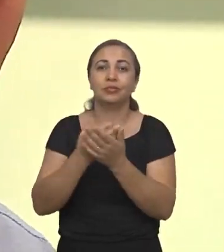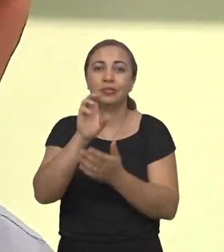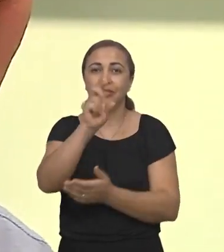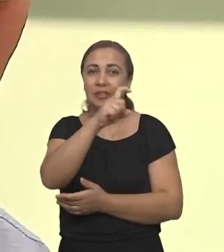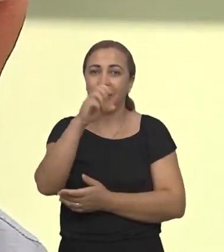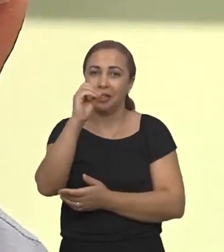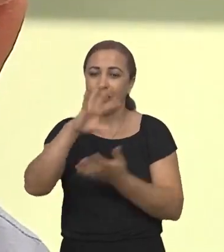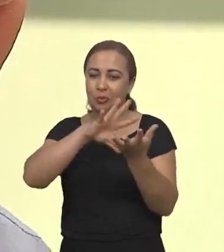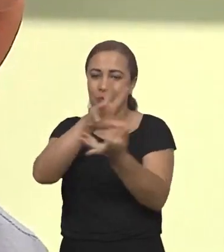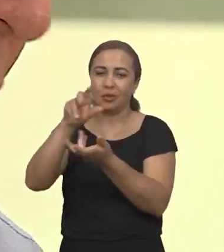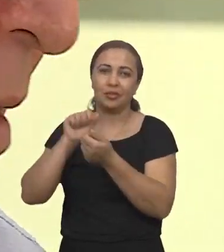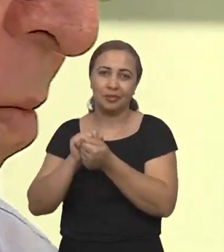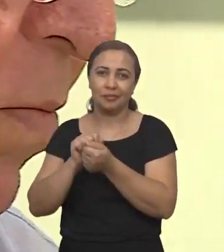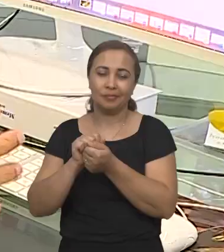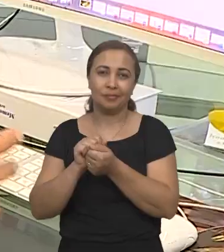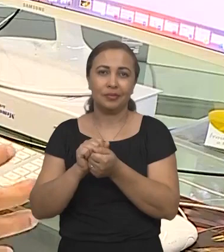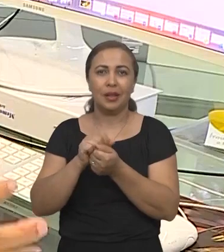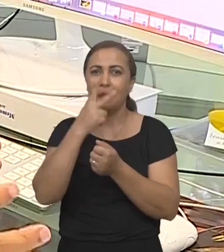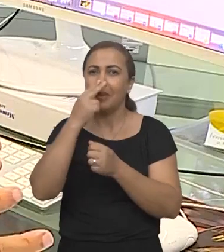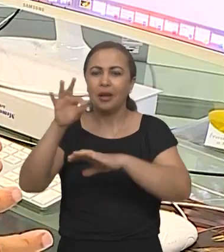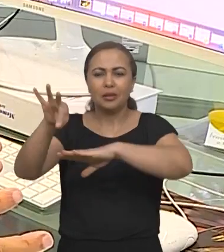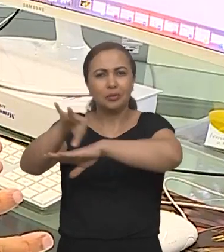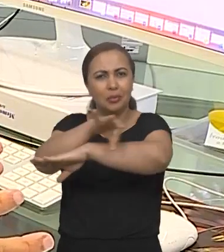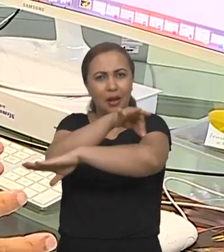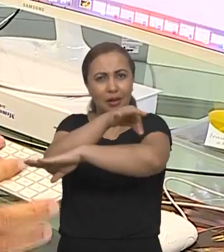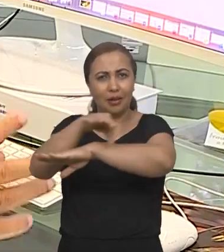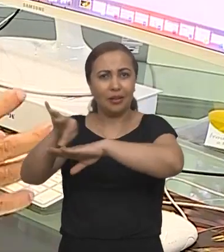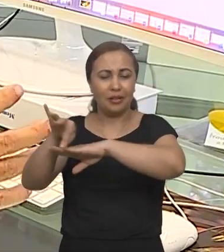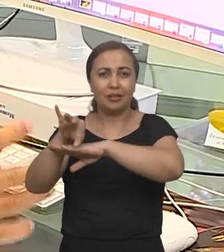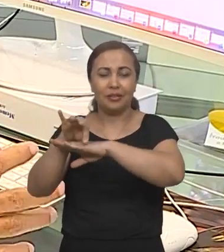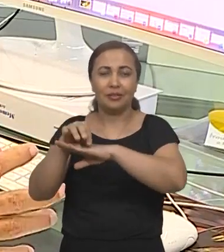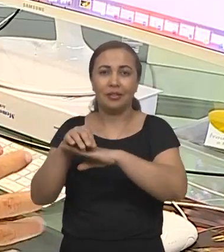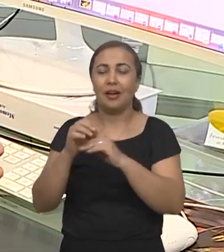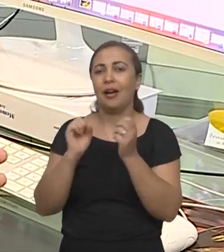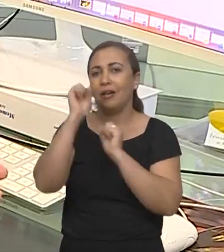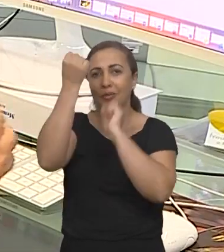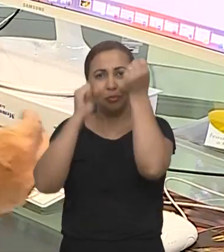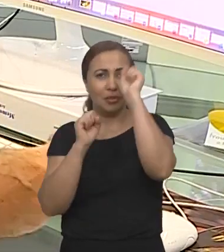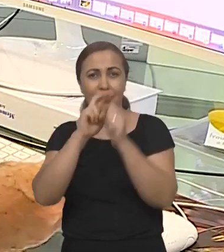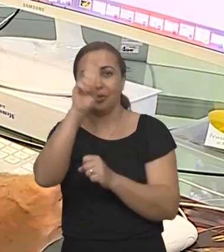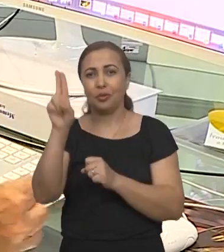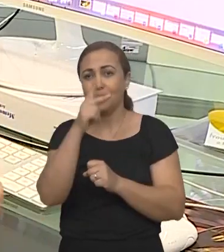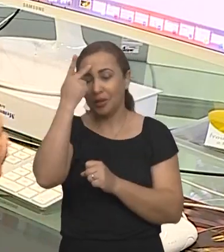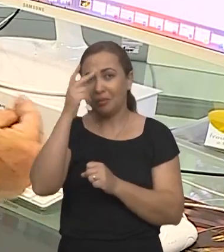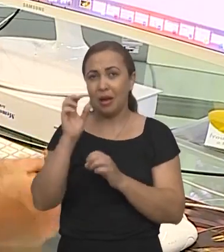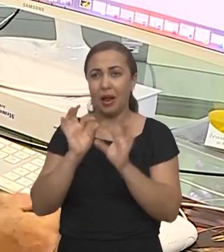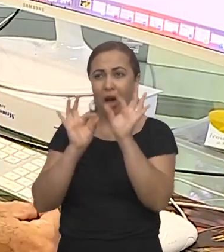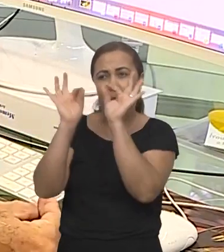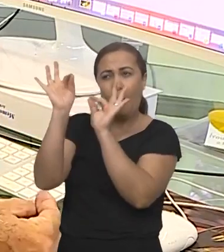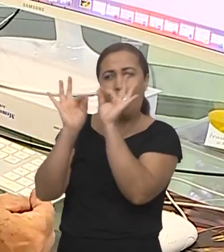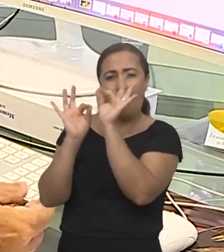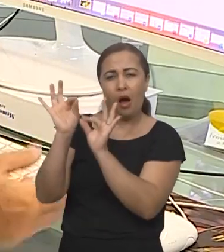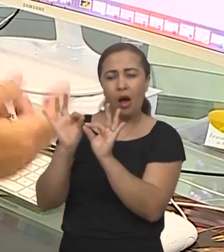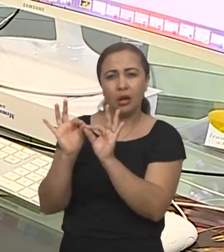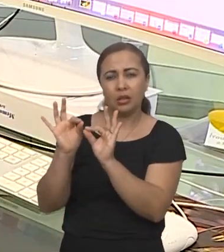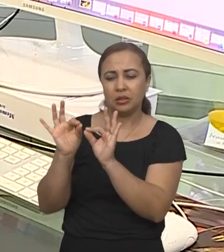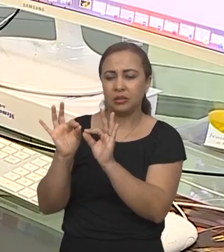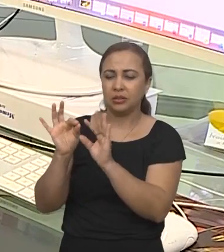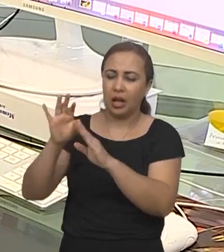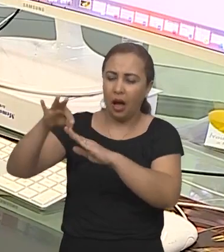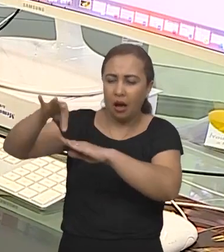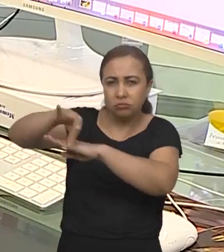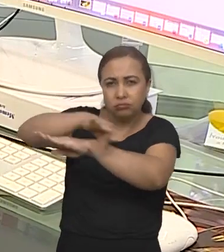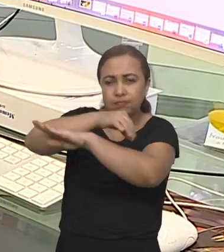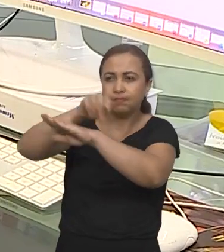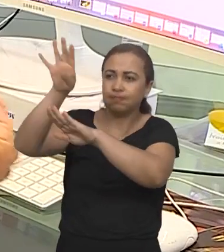de exoplanetas. Ele é uma régua, ele é um instrumento que você utiliza para calibrar a